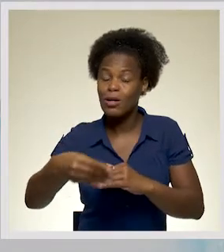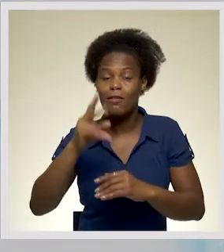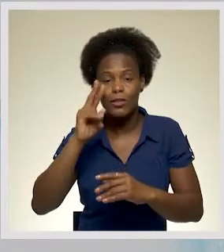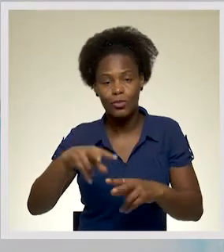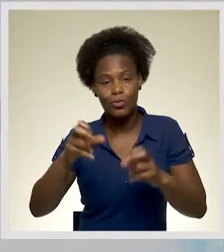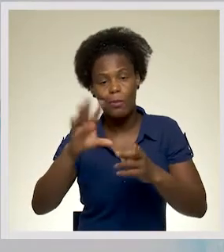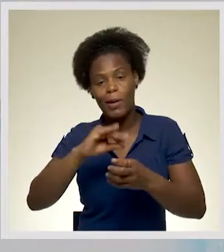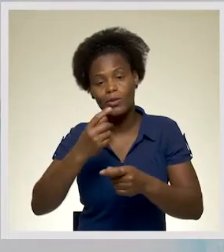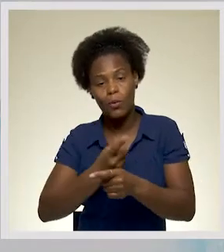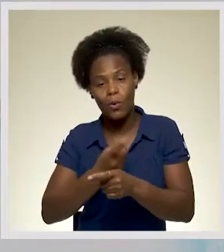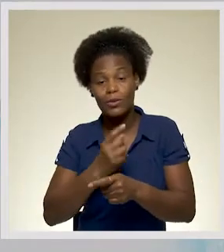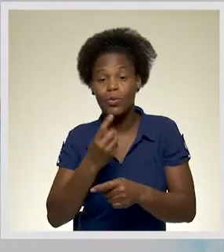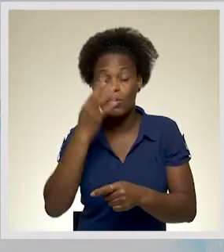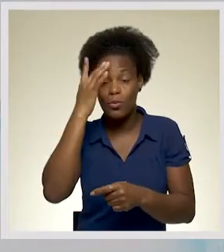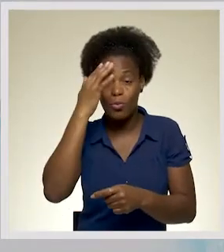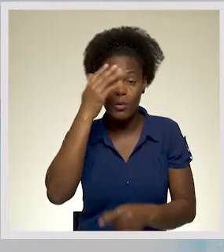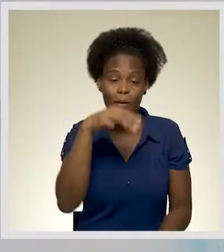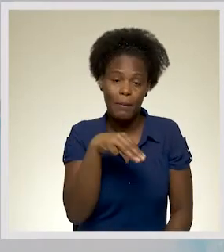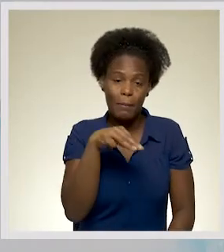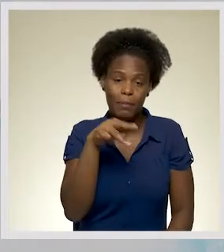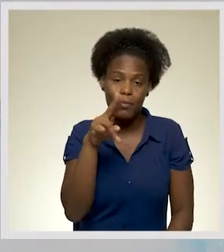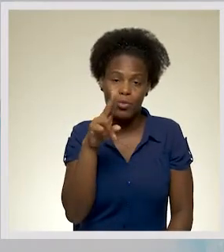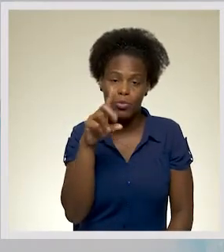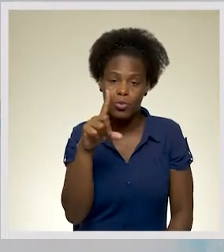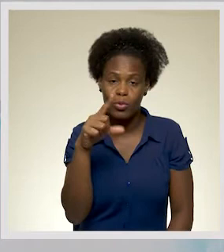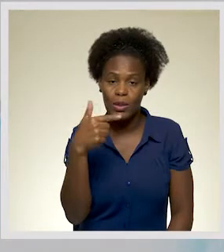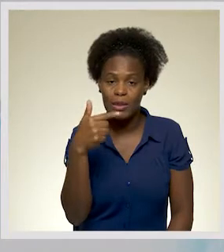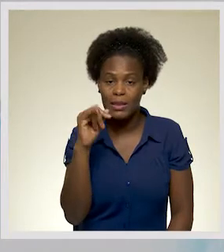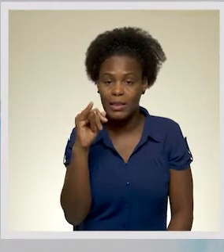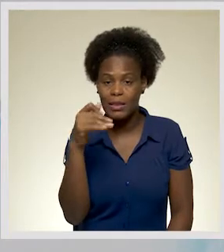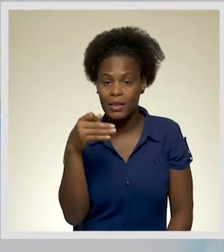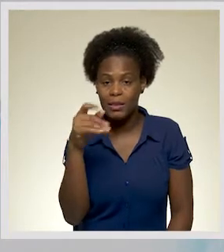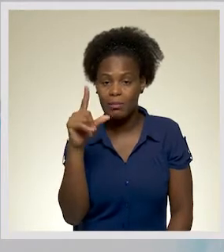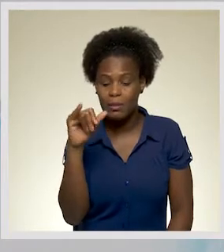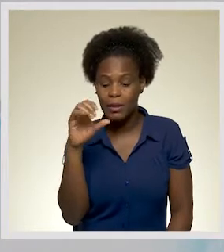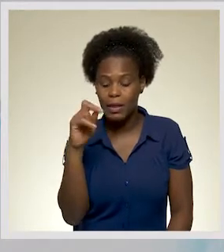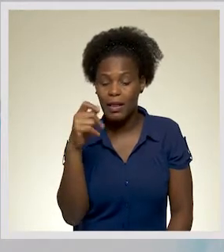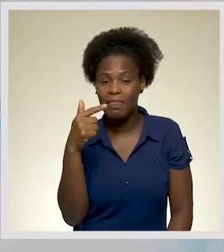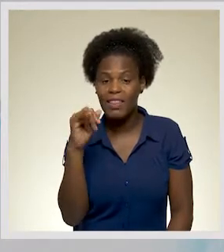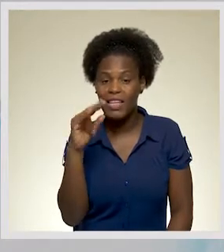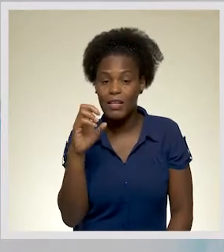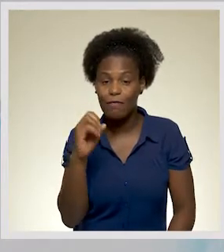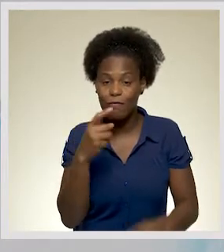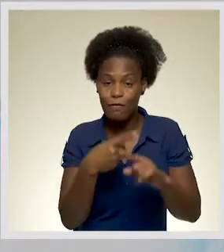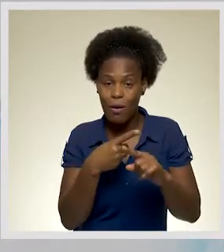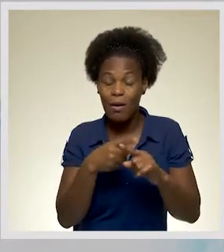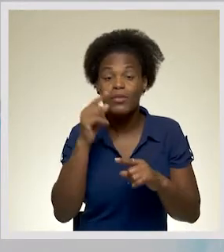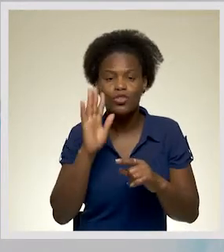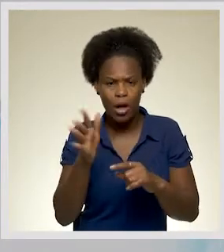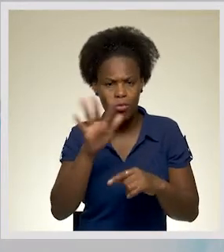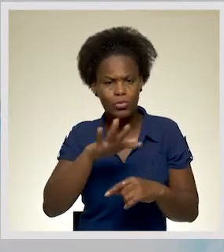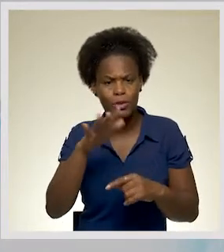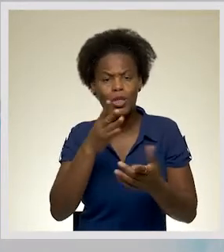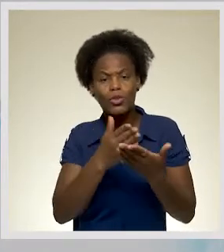claro que número multiplicativo já utilizam nas escolas, mas agora é saber o nome que